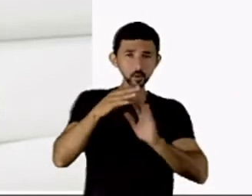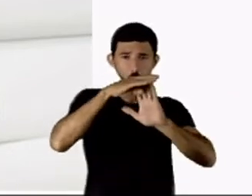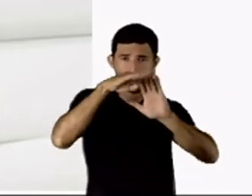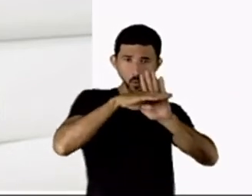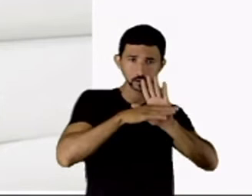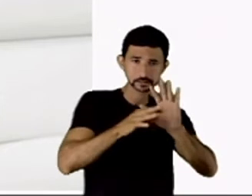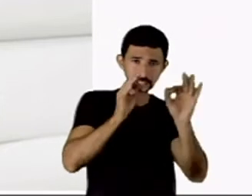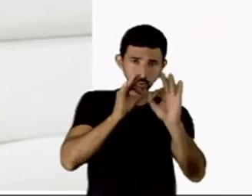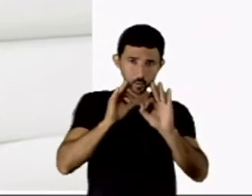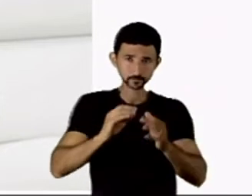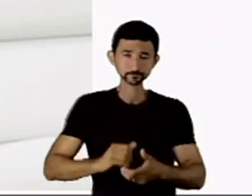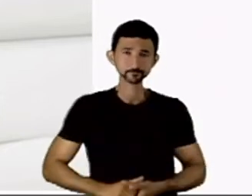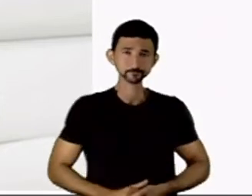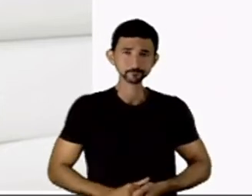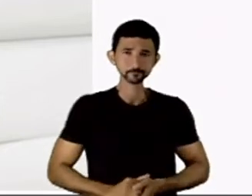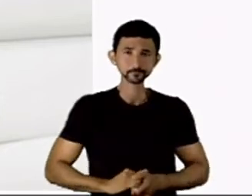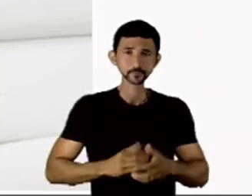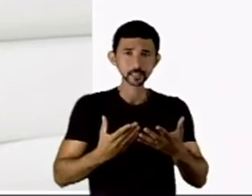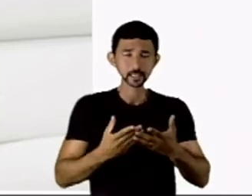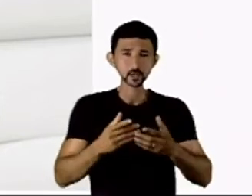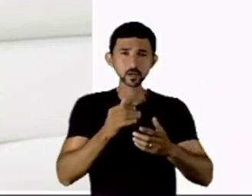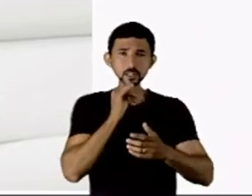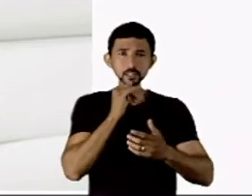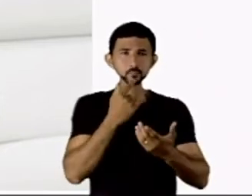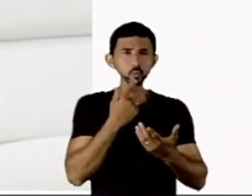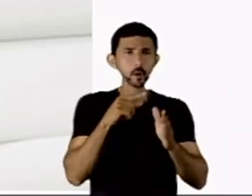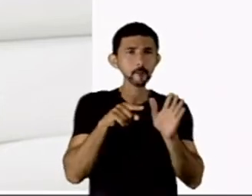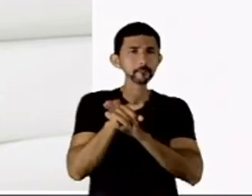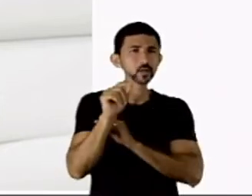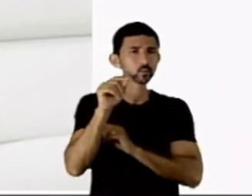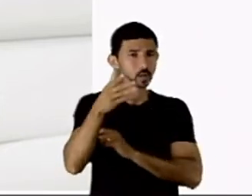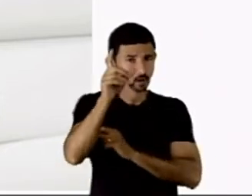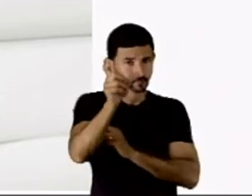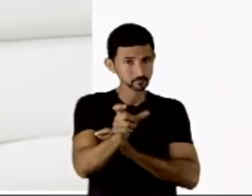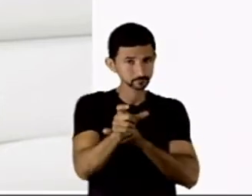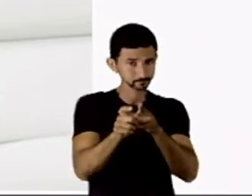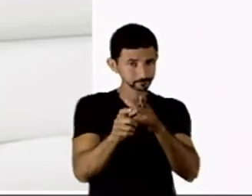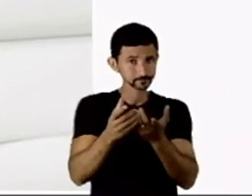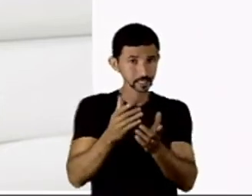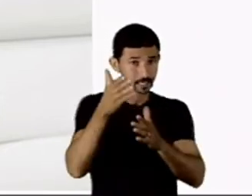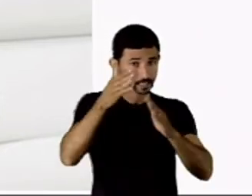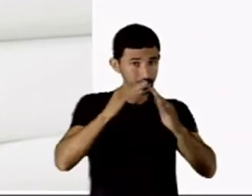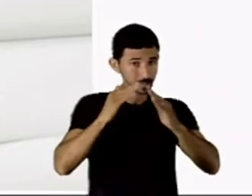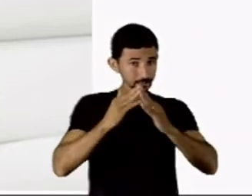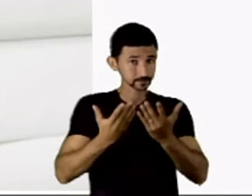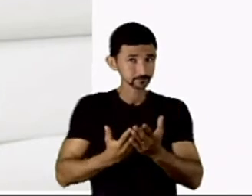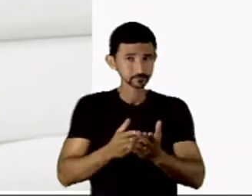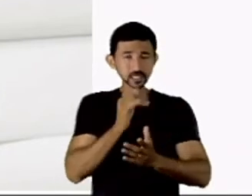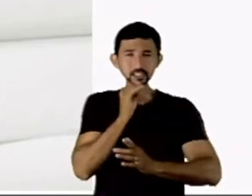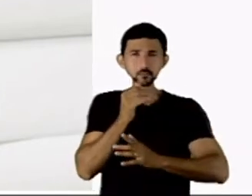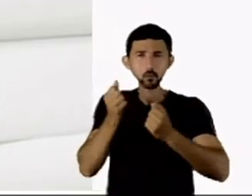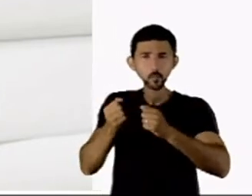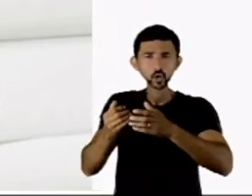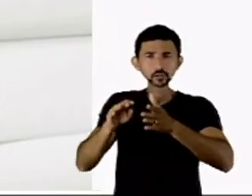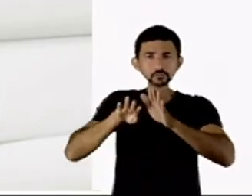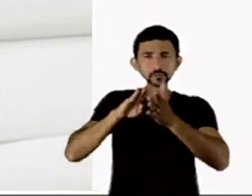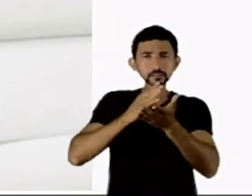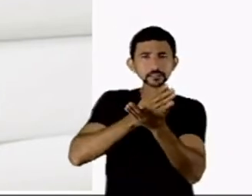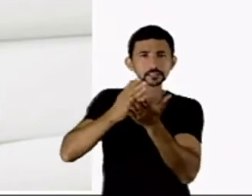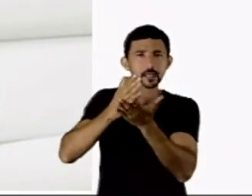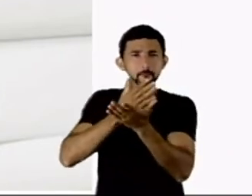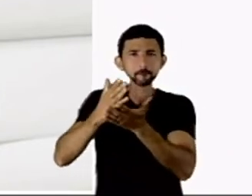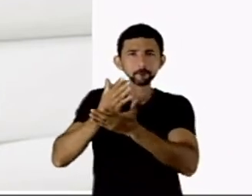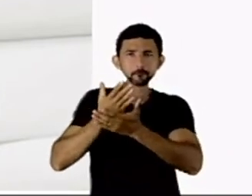na tela passada, eu quero fazer um questionamento a vocês. Nós poderíamos separar